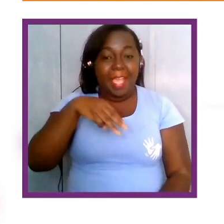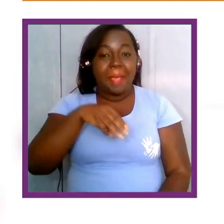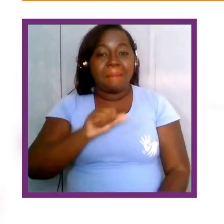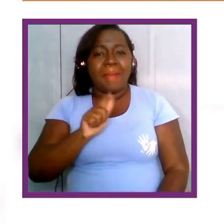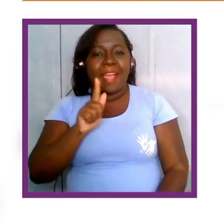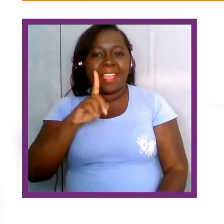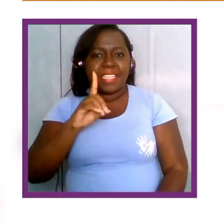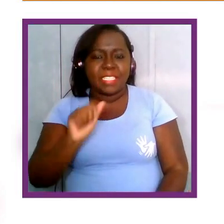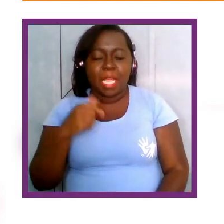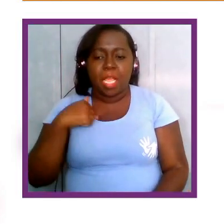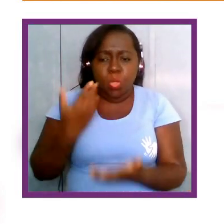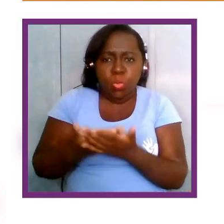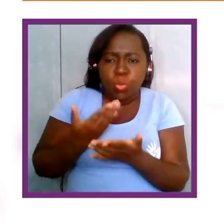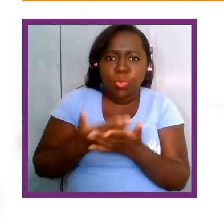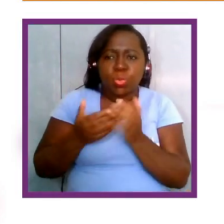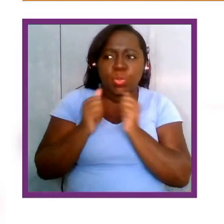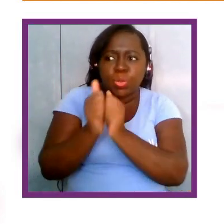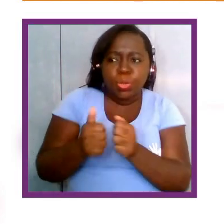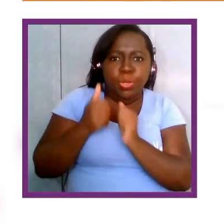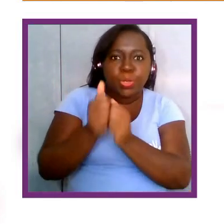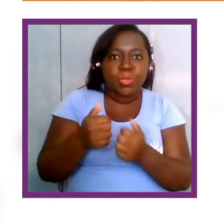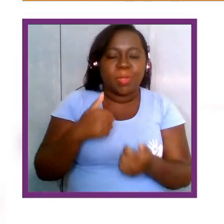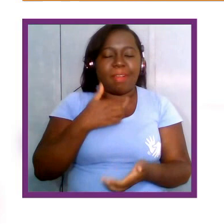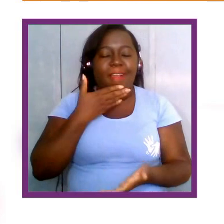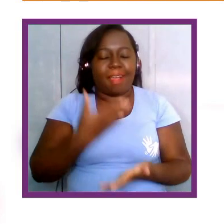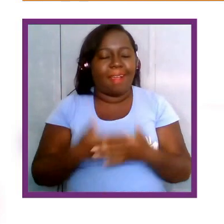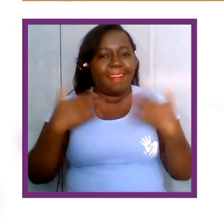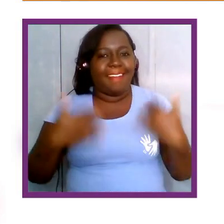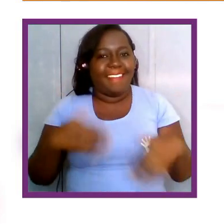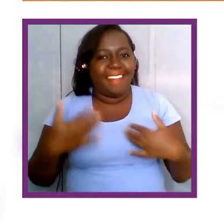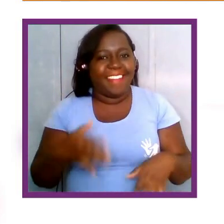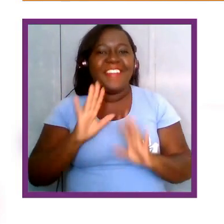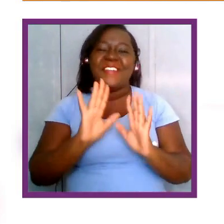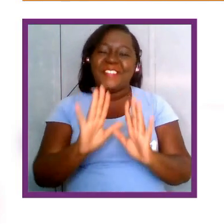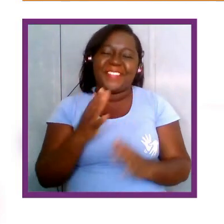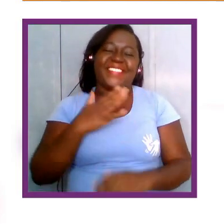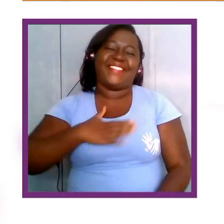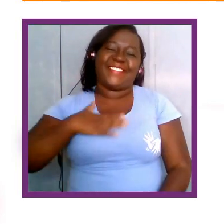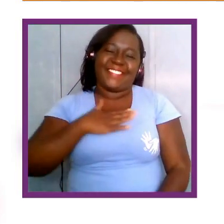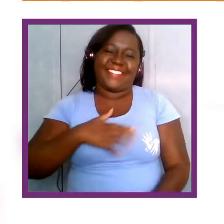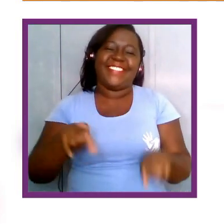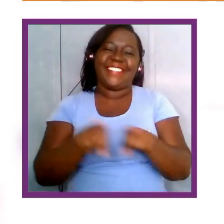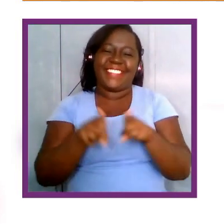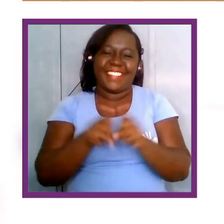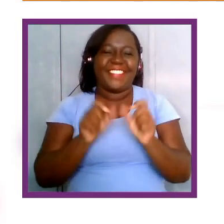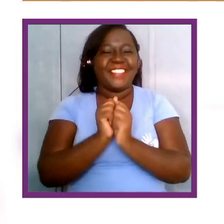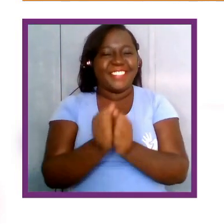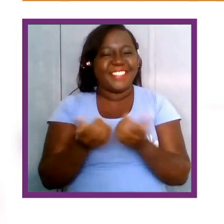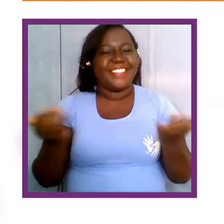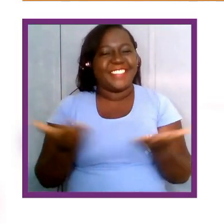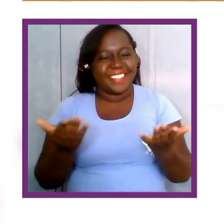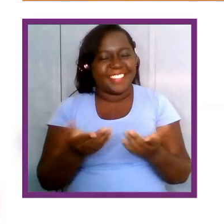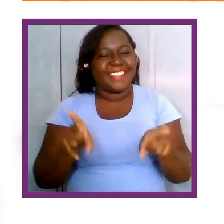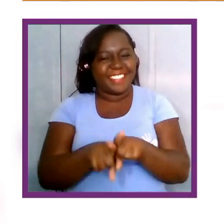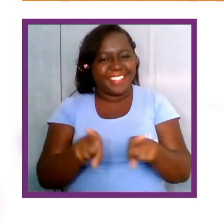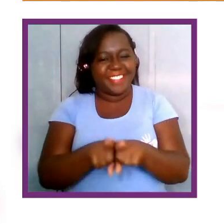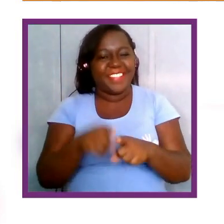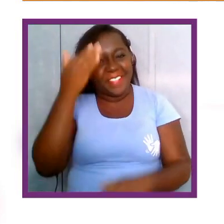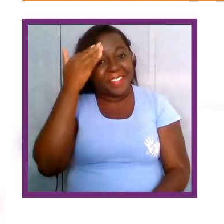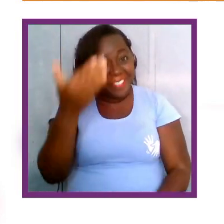que eu acompanho. É uma responsabilidade, mas é um prazer imenso estar com elas nesse momento também. Muito obrigada,